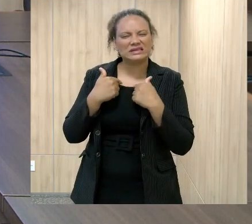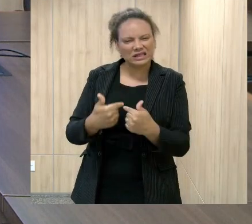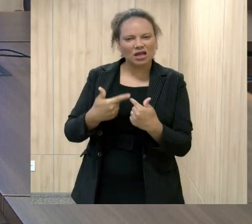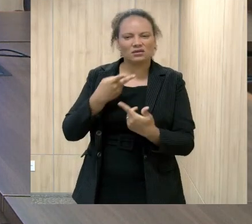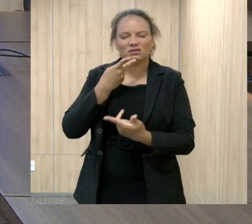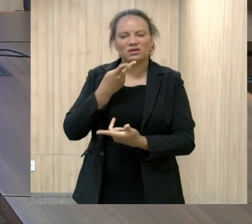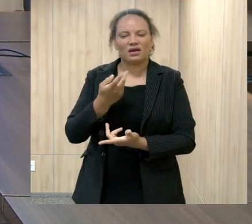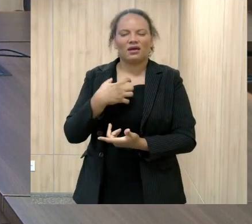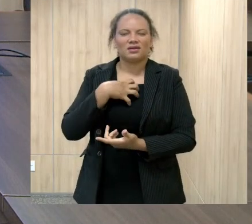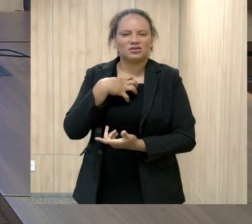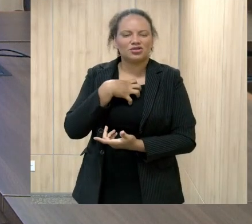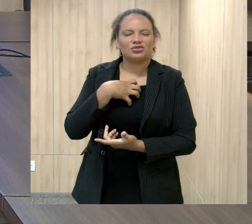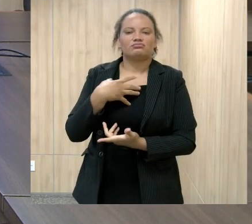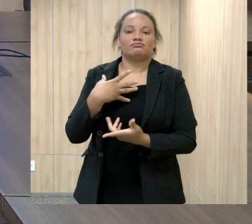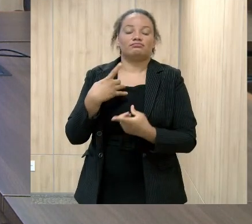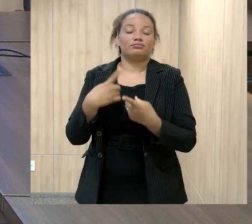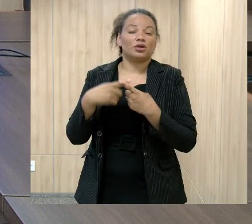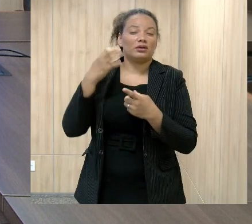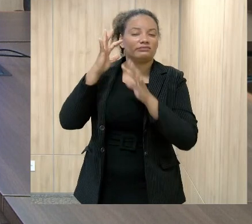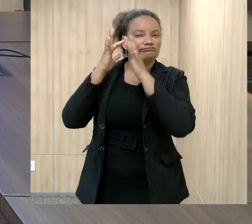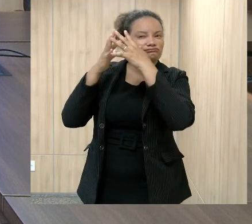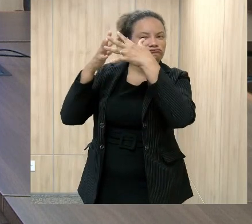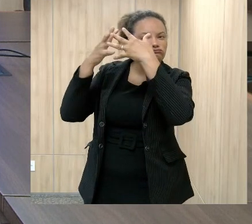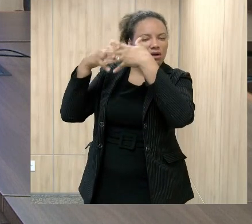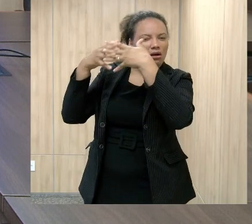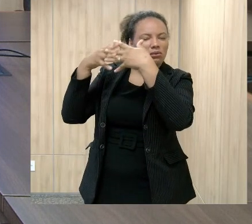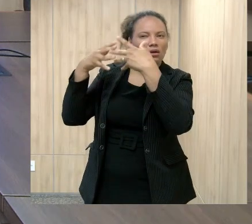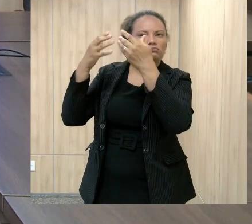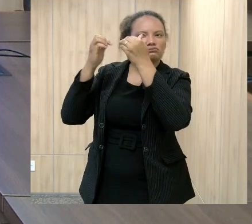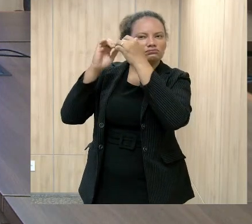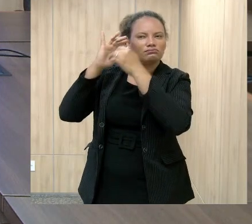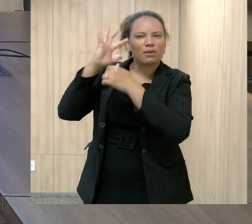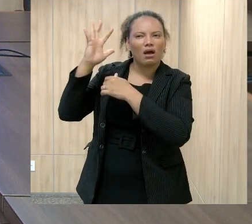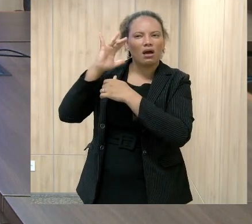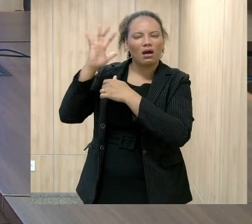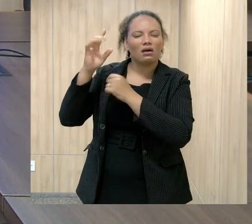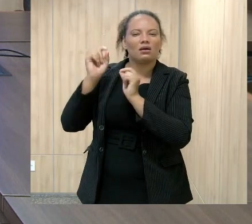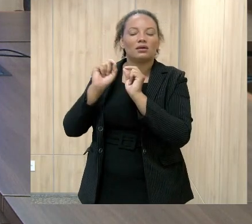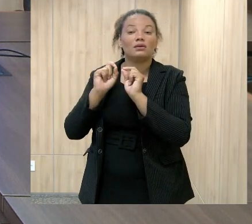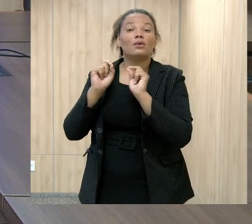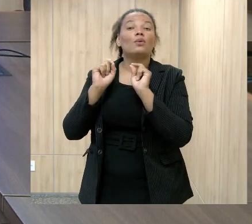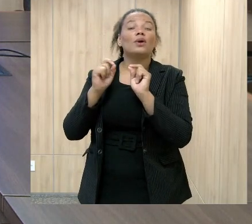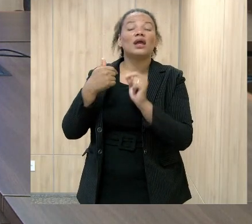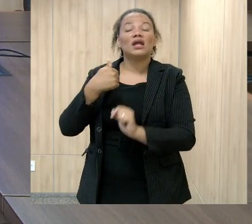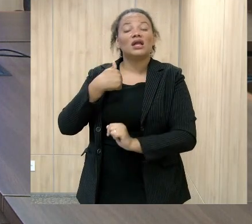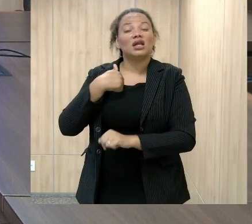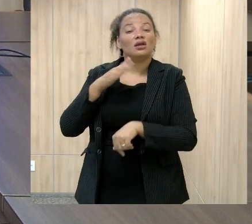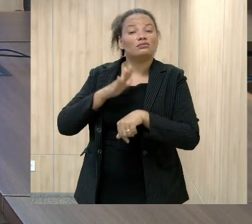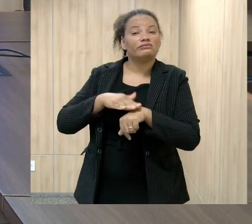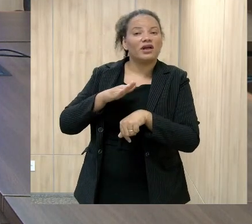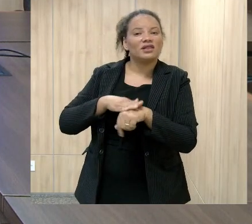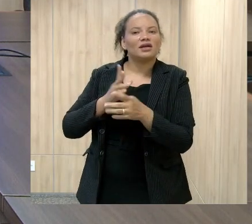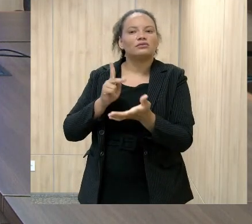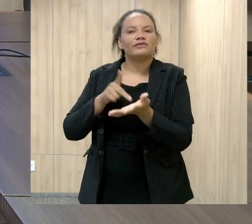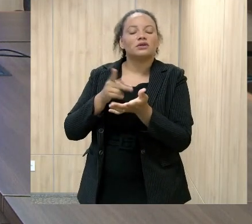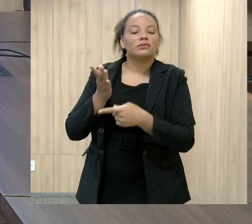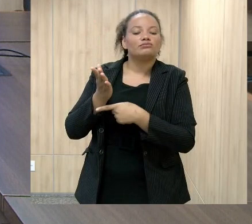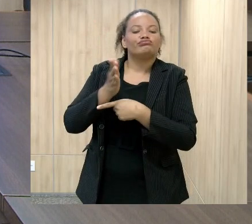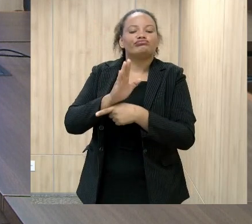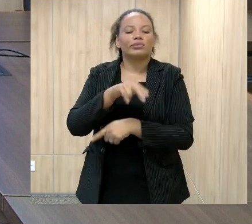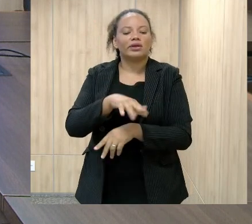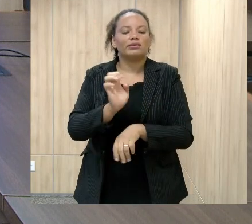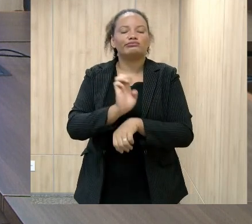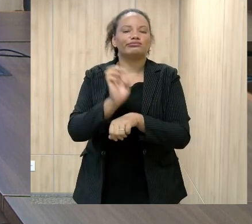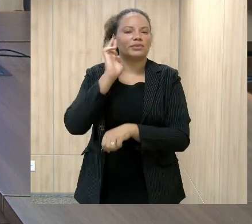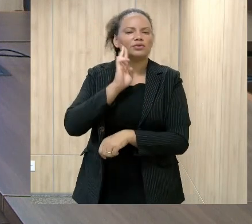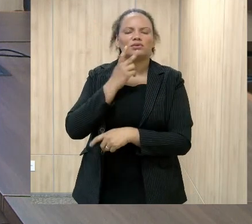porque a gente também faz uma reflexão né O que que de fato eu estou fazendo para contribuir para melhorar com esse Estado de Rondônia